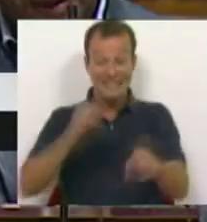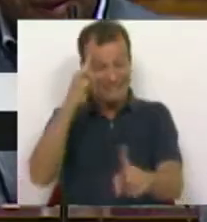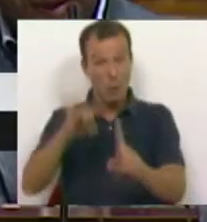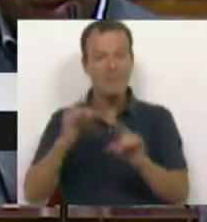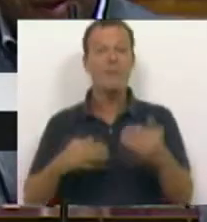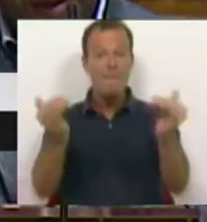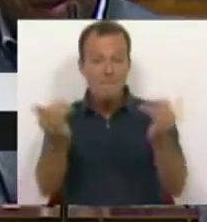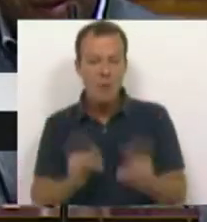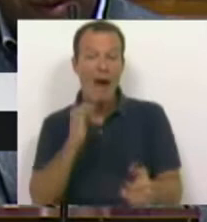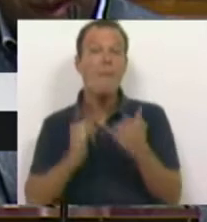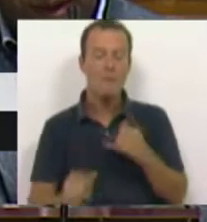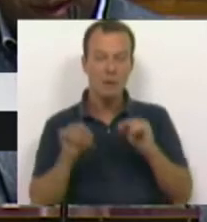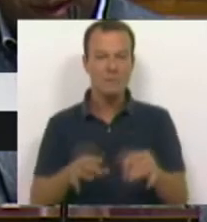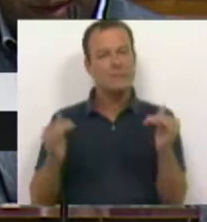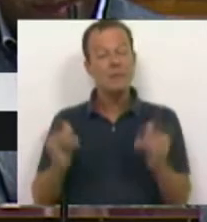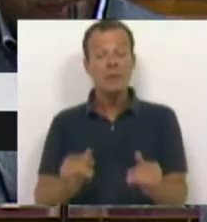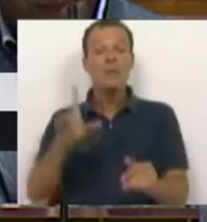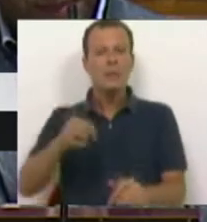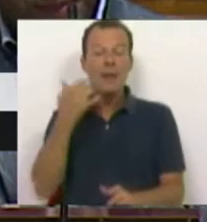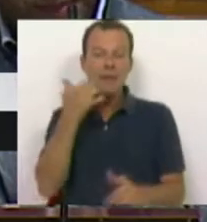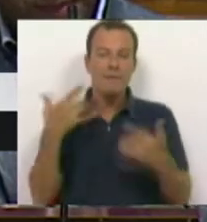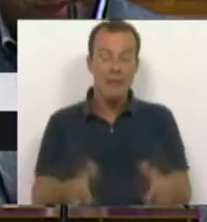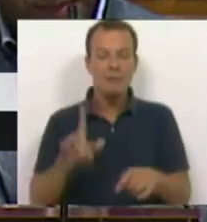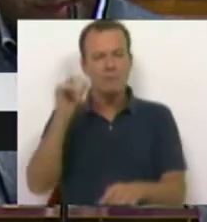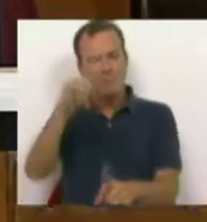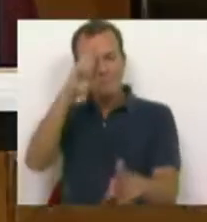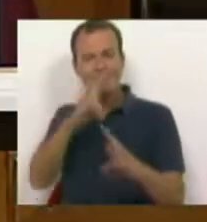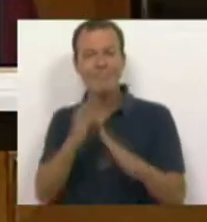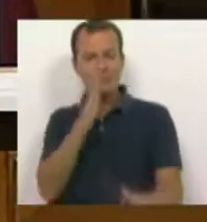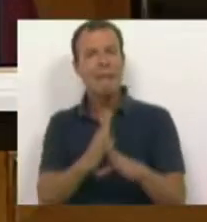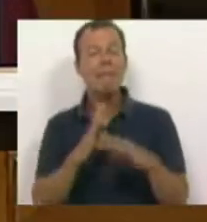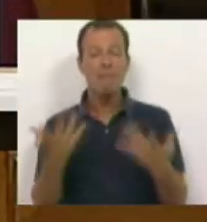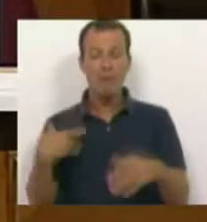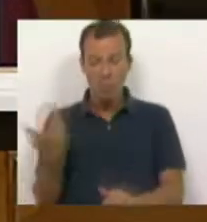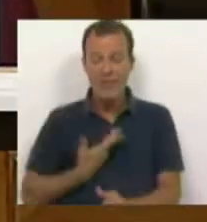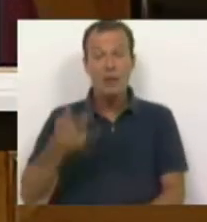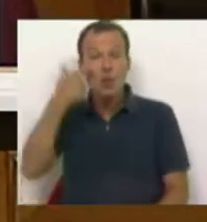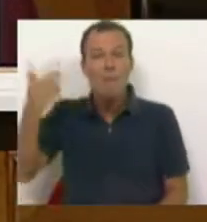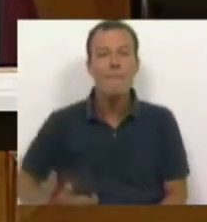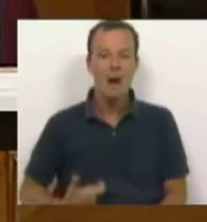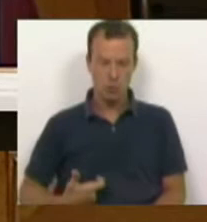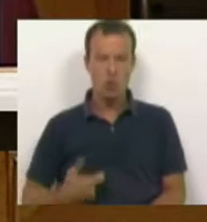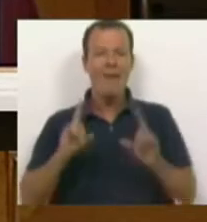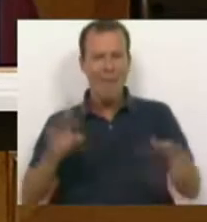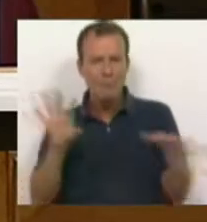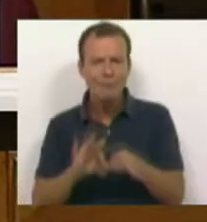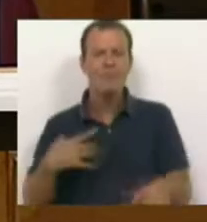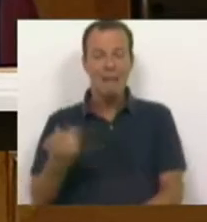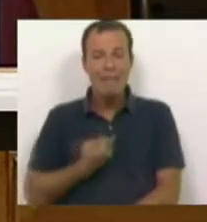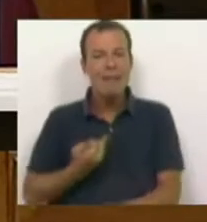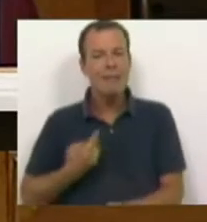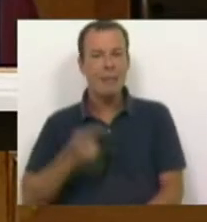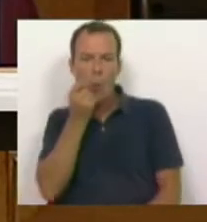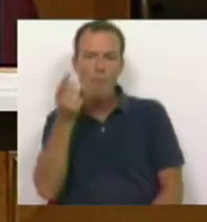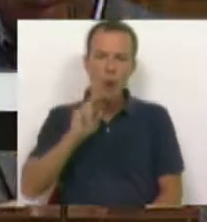o sofrimento. É um debate sobre respeito pela dignidade, sobre autodeterminação, sobre direitos humanos, obrigado, sobre o direito deputado. À identidade de género, e